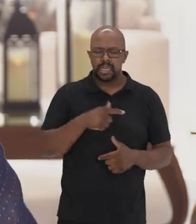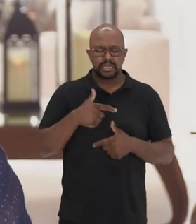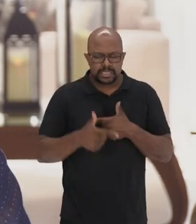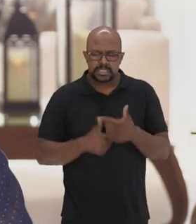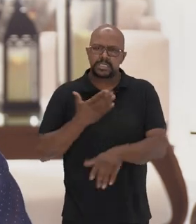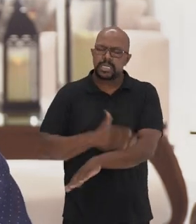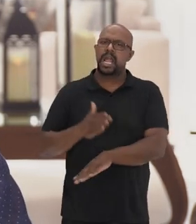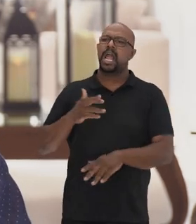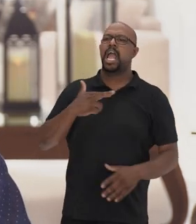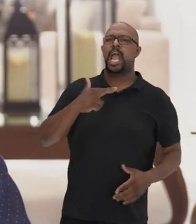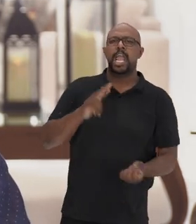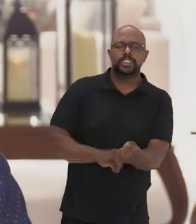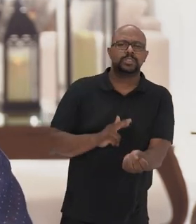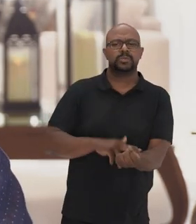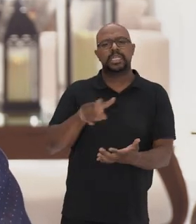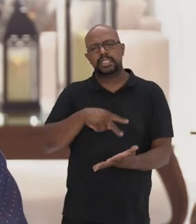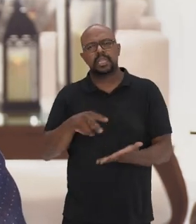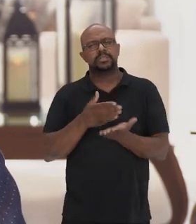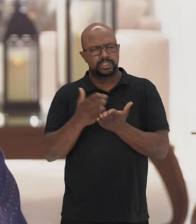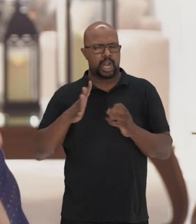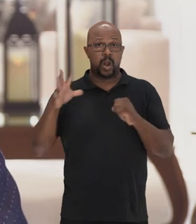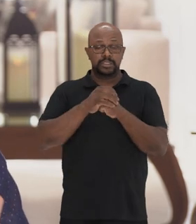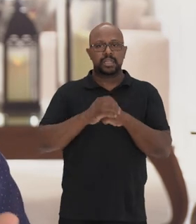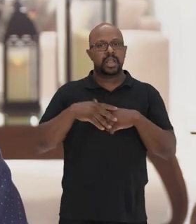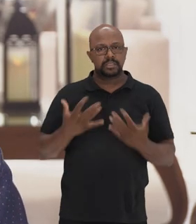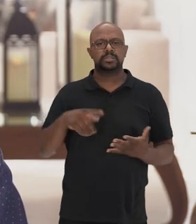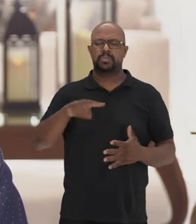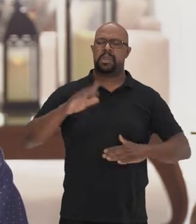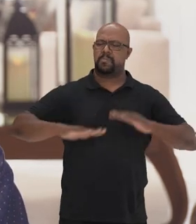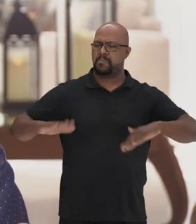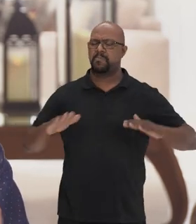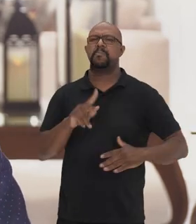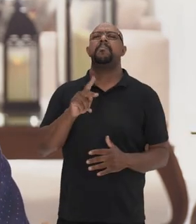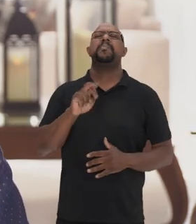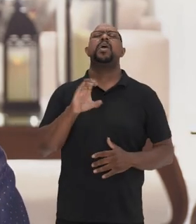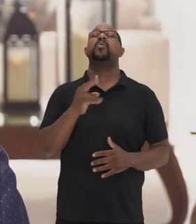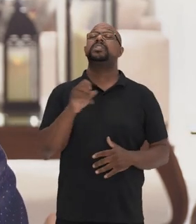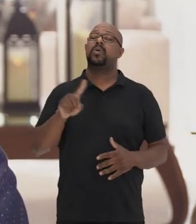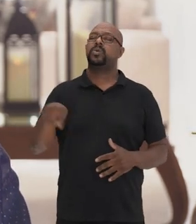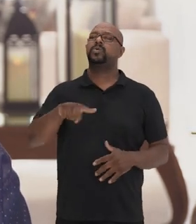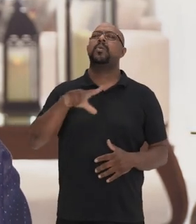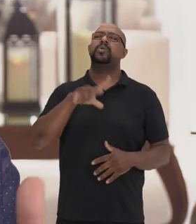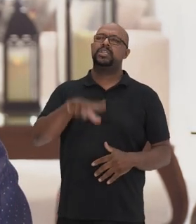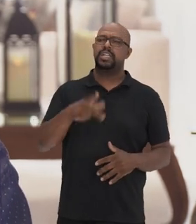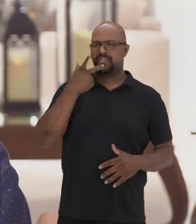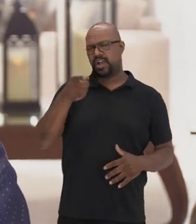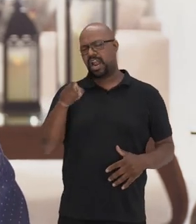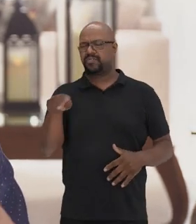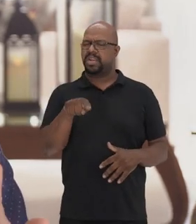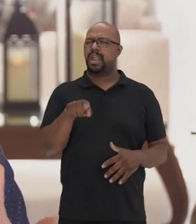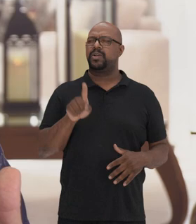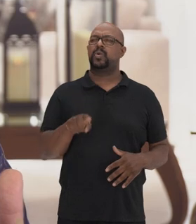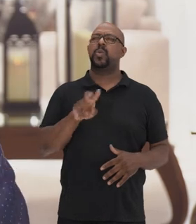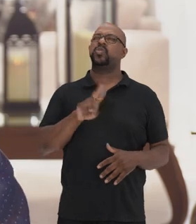e danças no início da colonização a base de uma grande percussão que os portugueses definiam na época